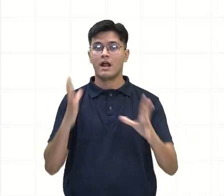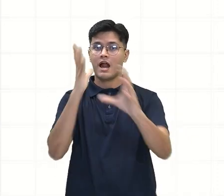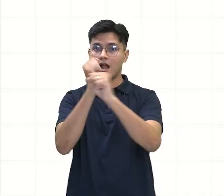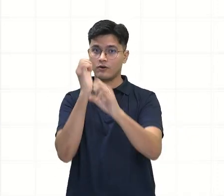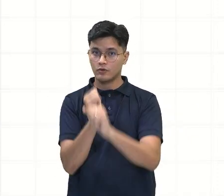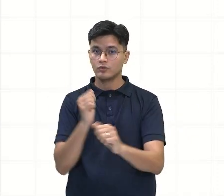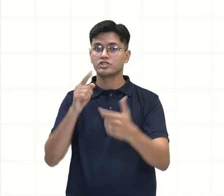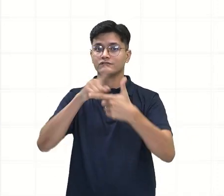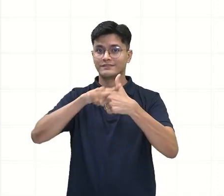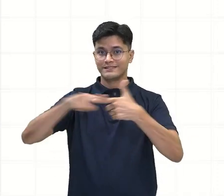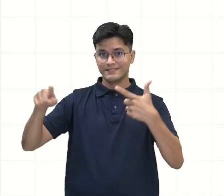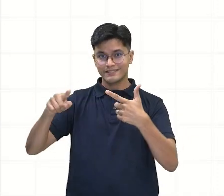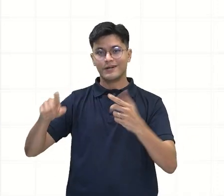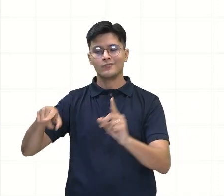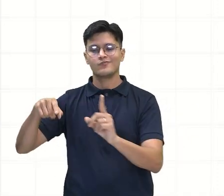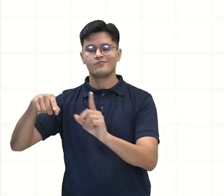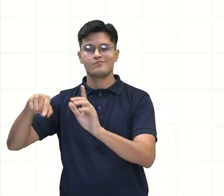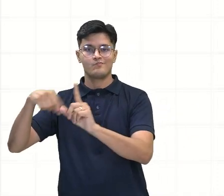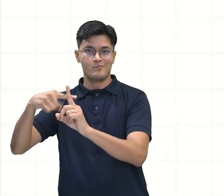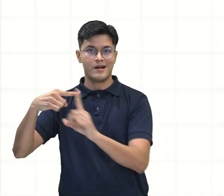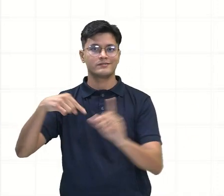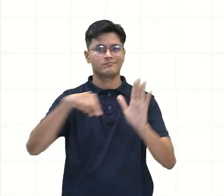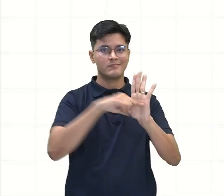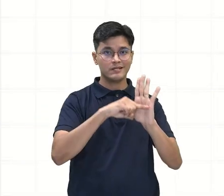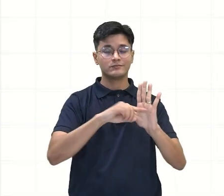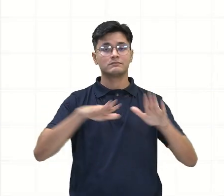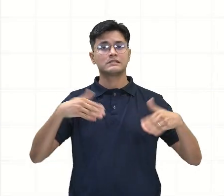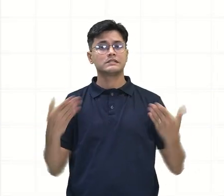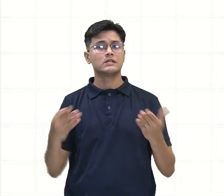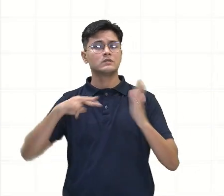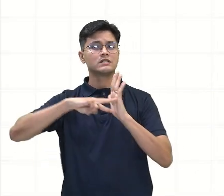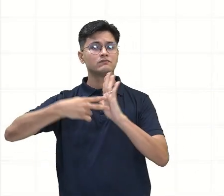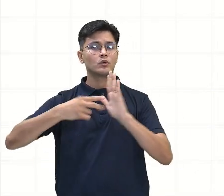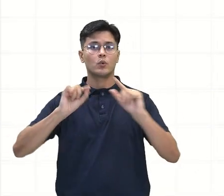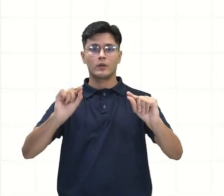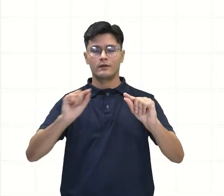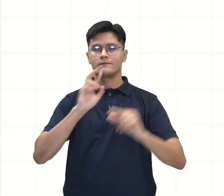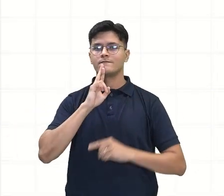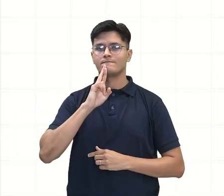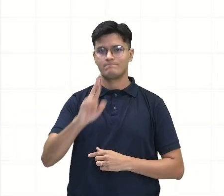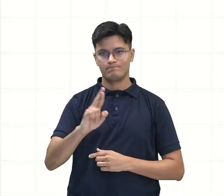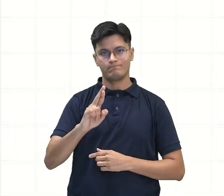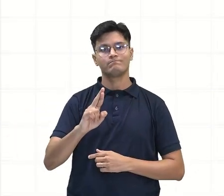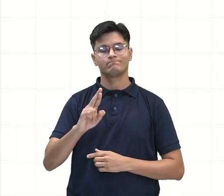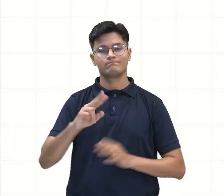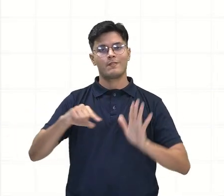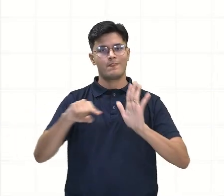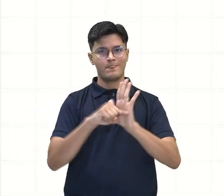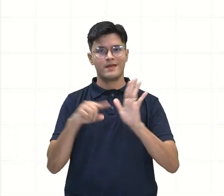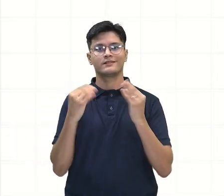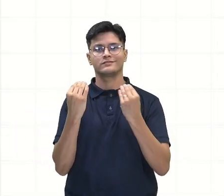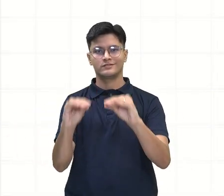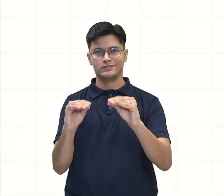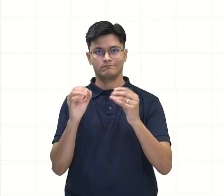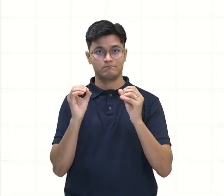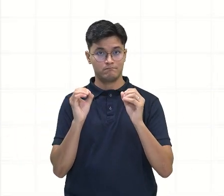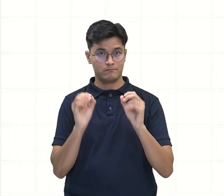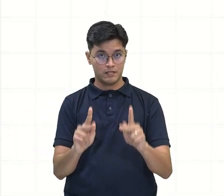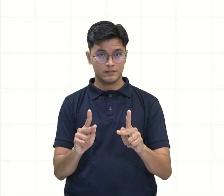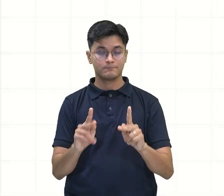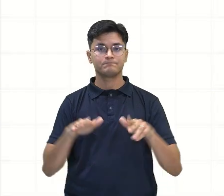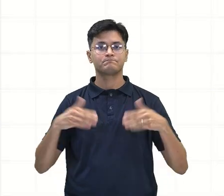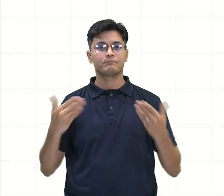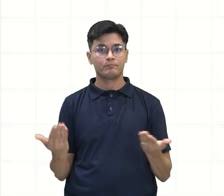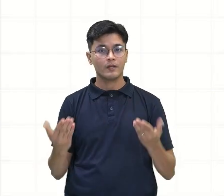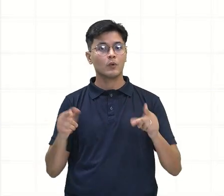sinais diferentes. Então, o resultado é negativo. Tranquilo? Da mesma